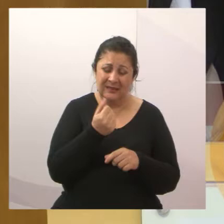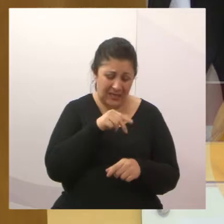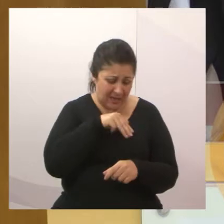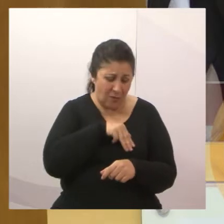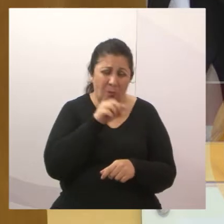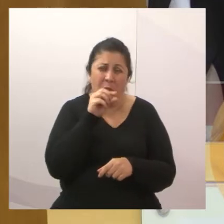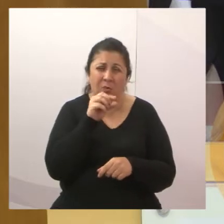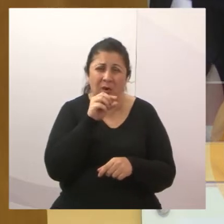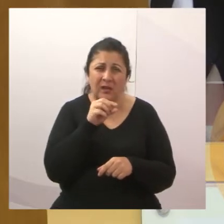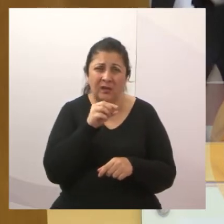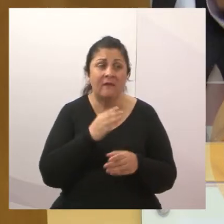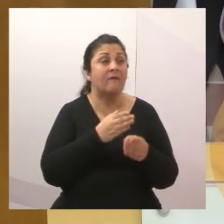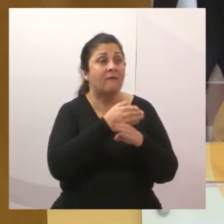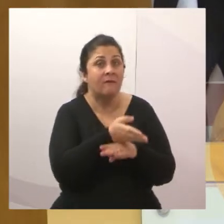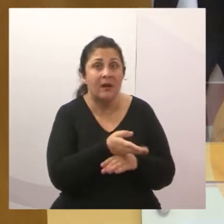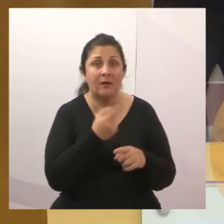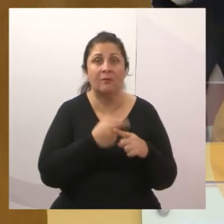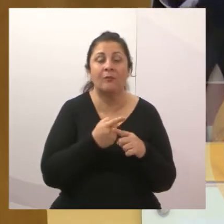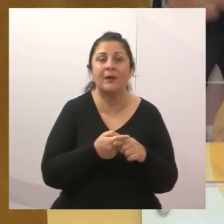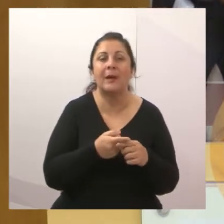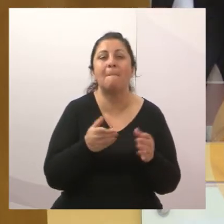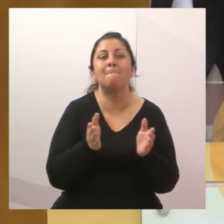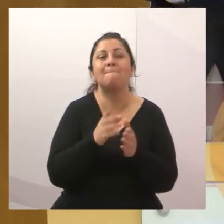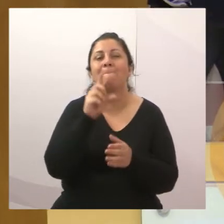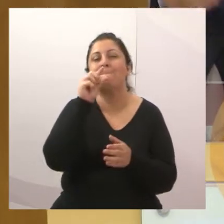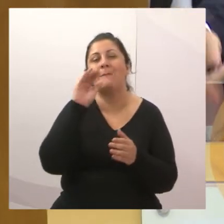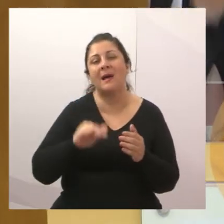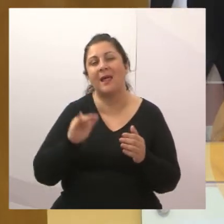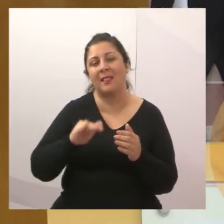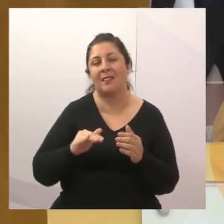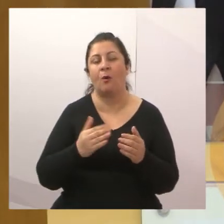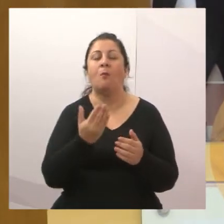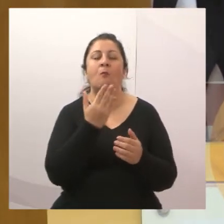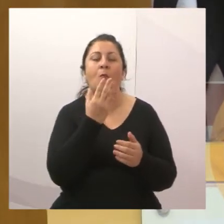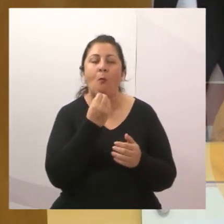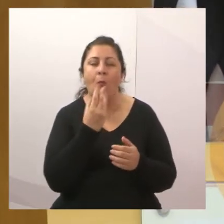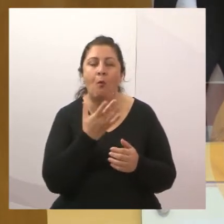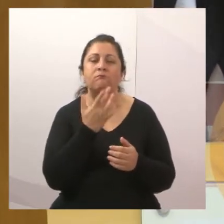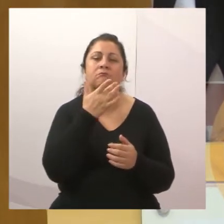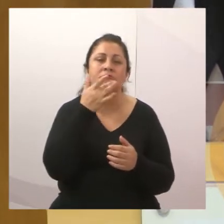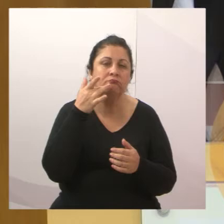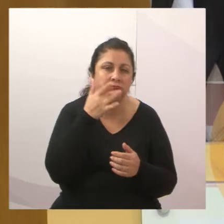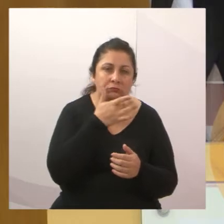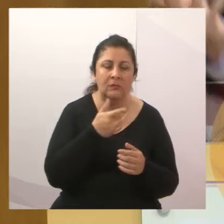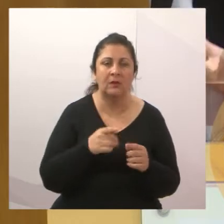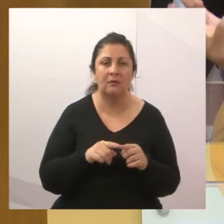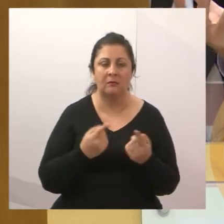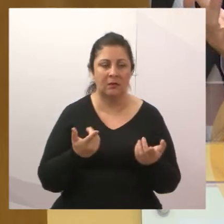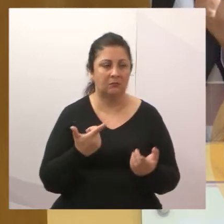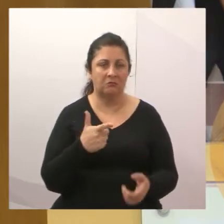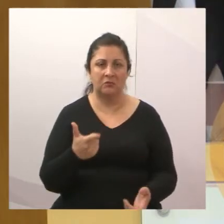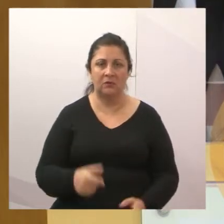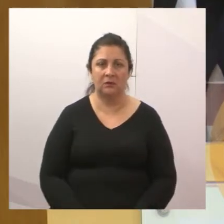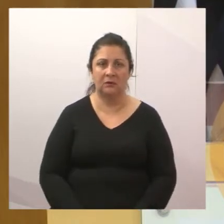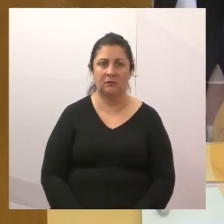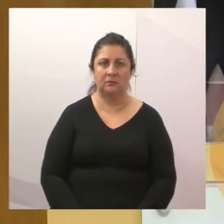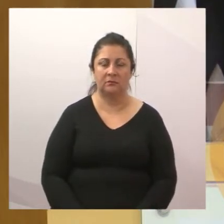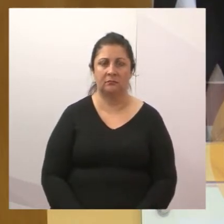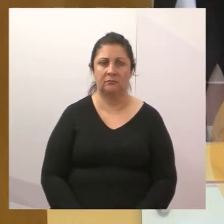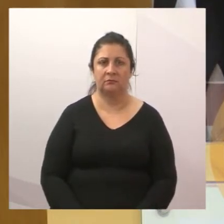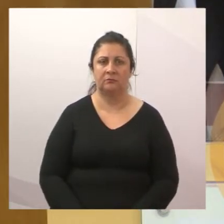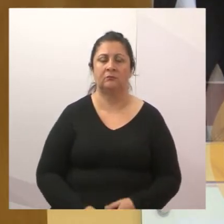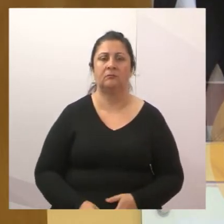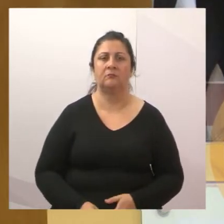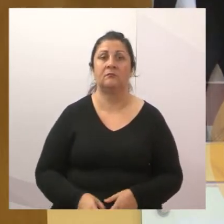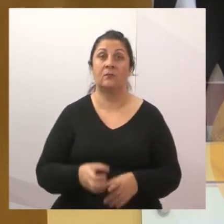pouco, utiliza o Bom Prato, porque a comida é barata e boa, para poder ajudar na sua renda. E o que se dizia antes? Olha,